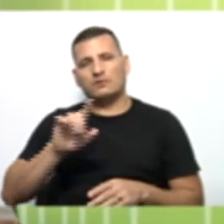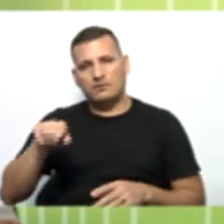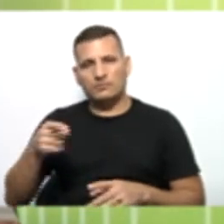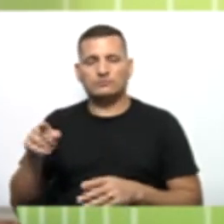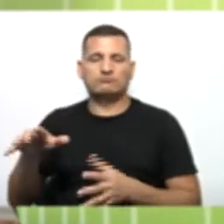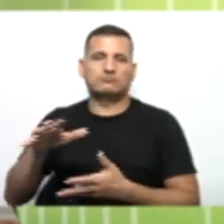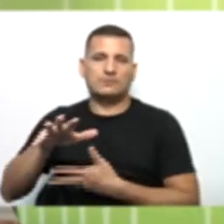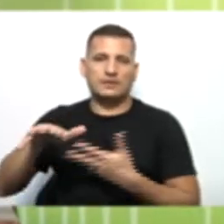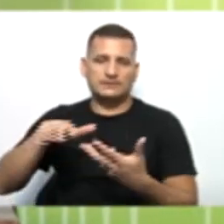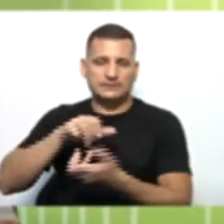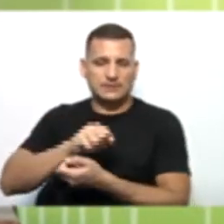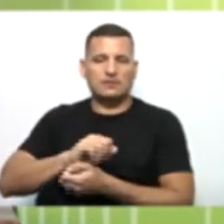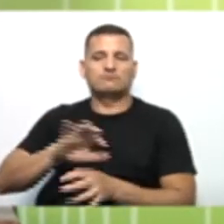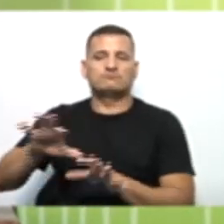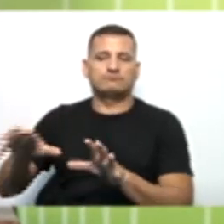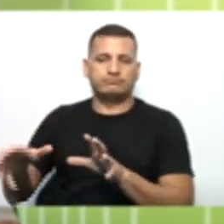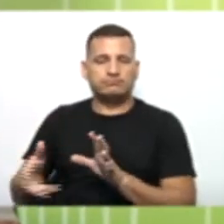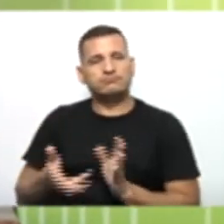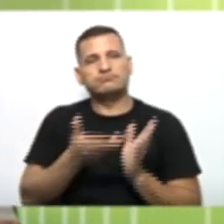novamente.